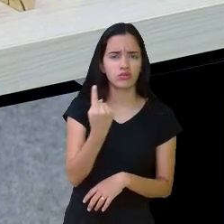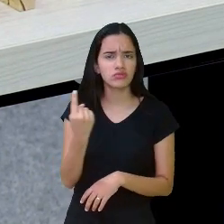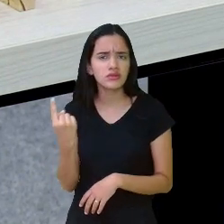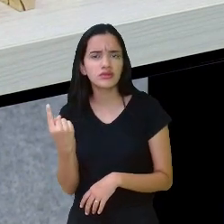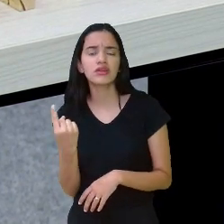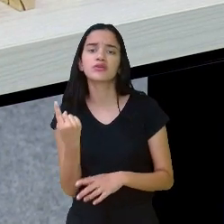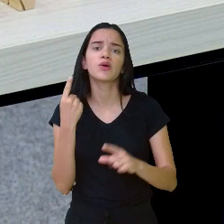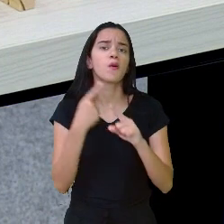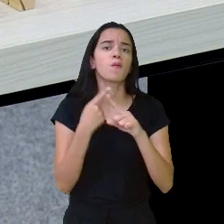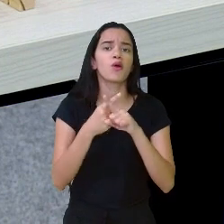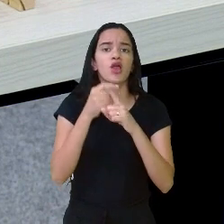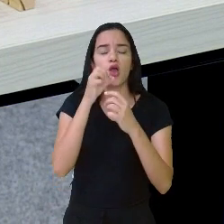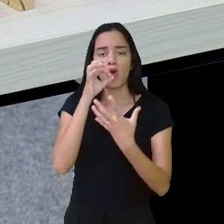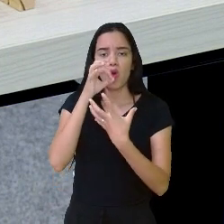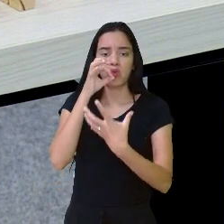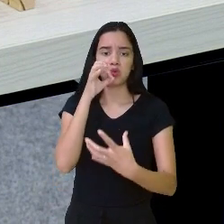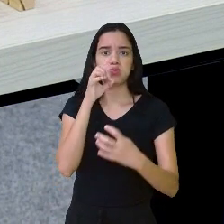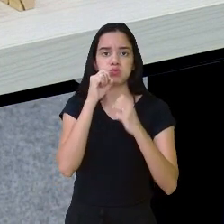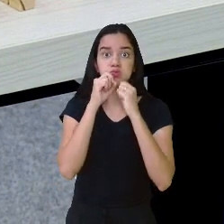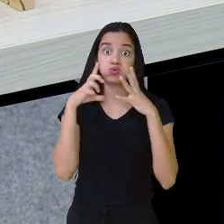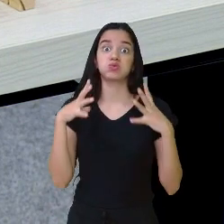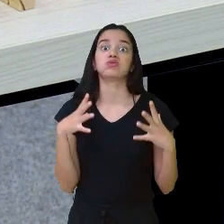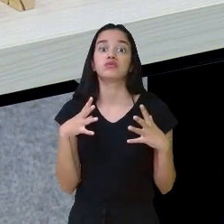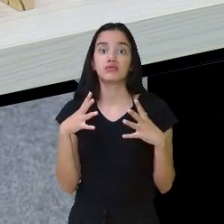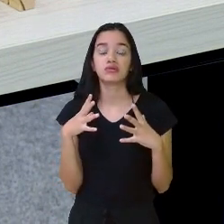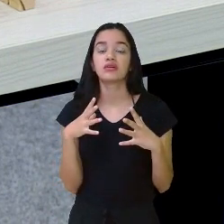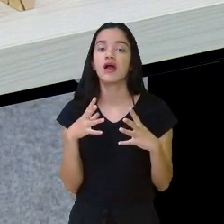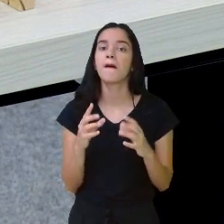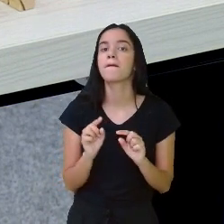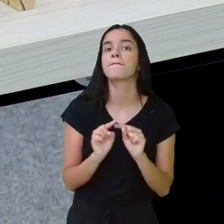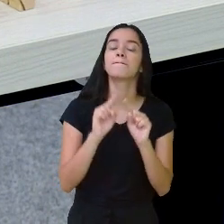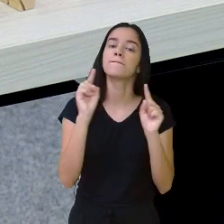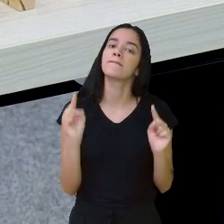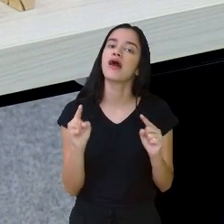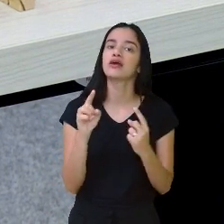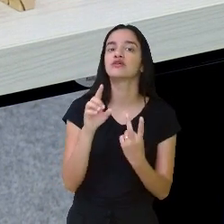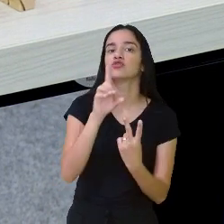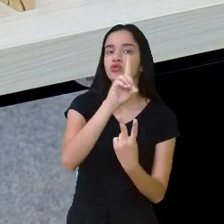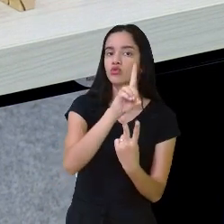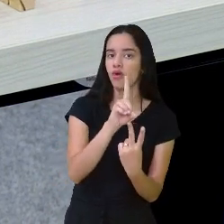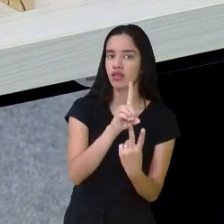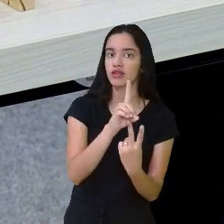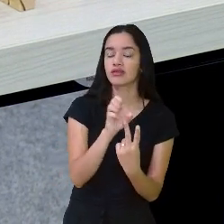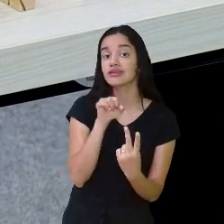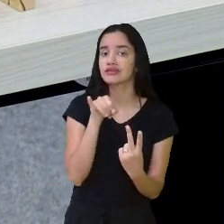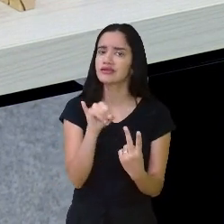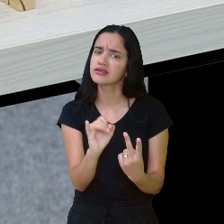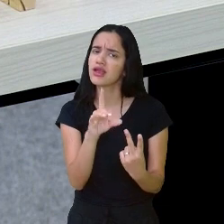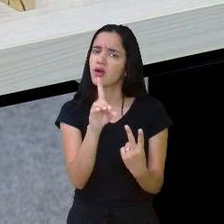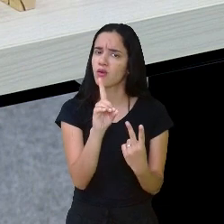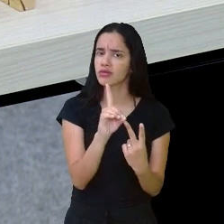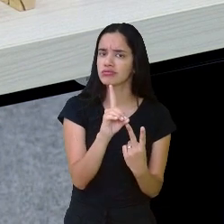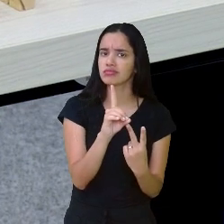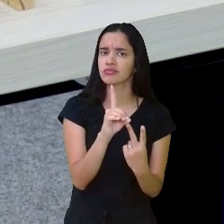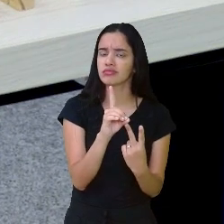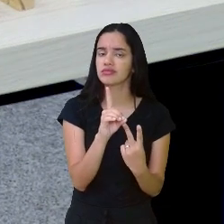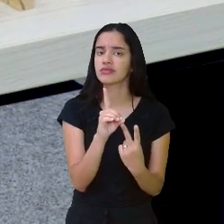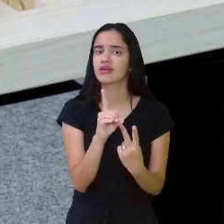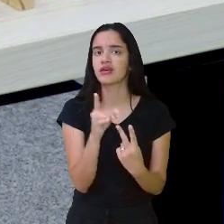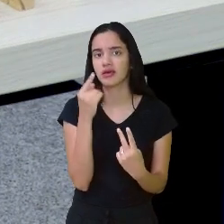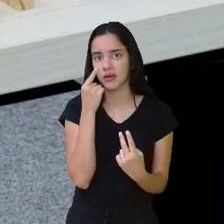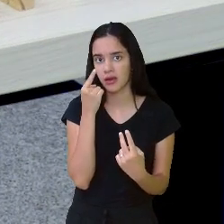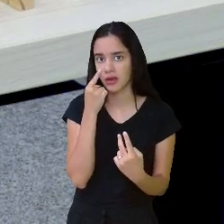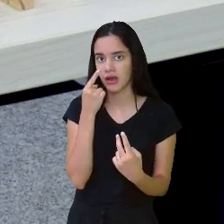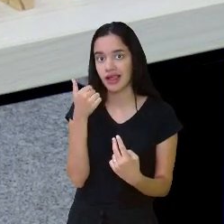porque estouraram 3 unidades de bolinha, mais uma dezena de bolinhas. Se é uma dezena, eu tiro uma barrinha. Então, tirei